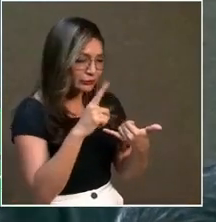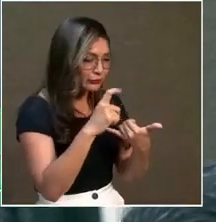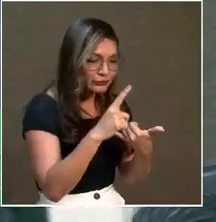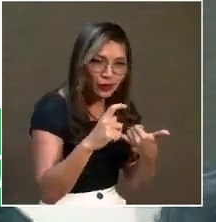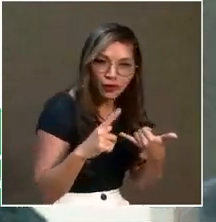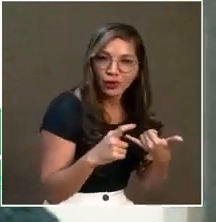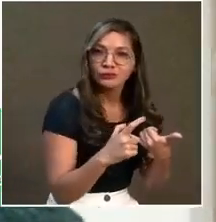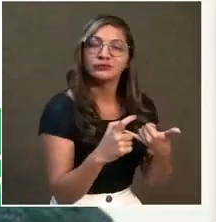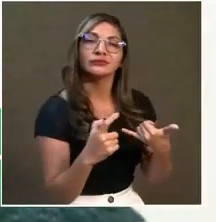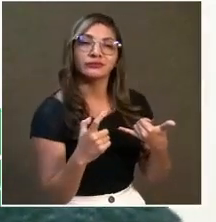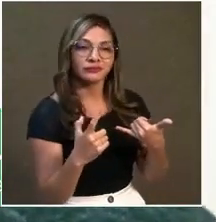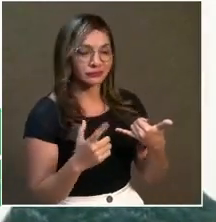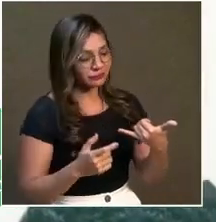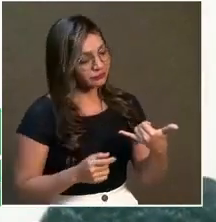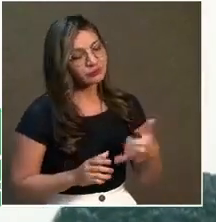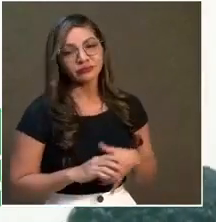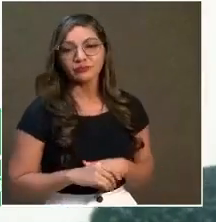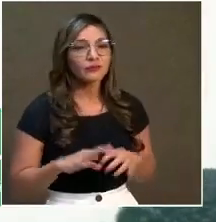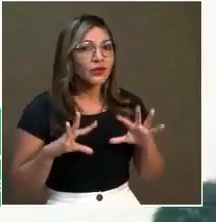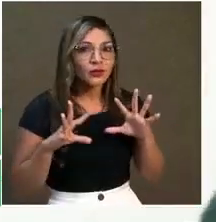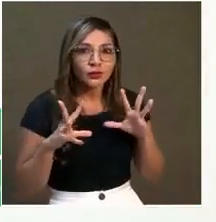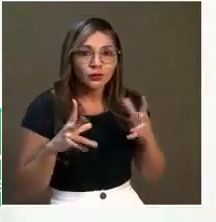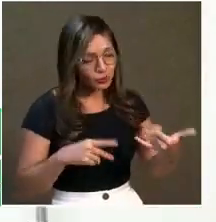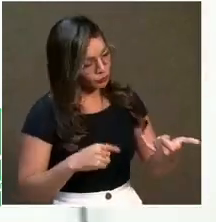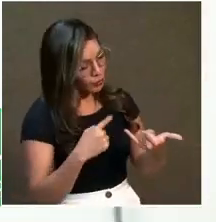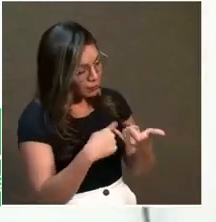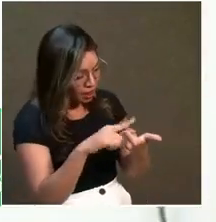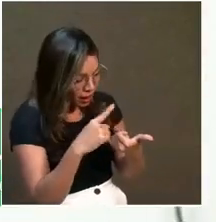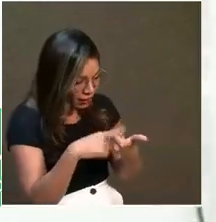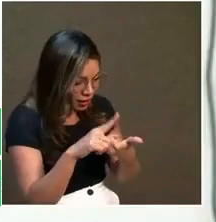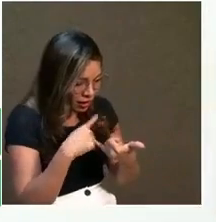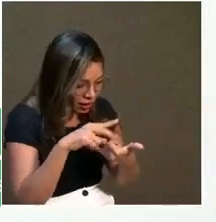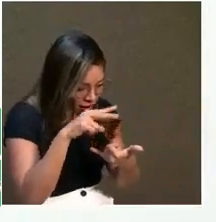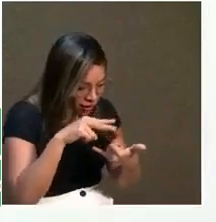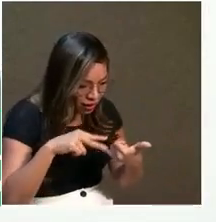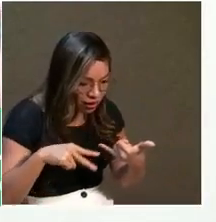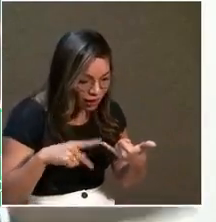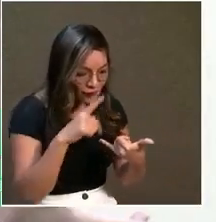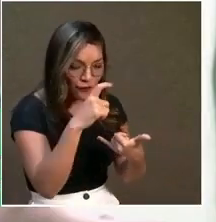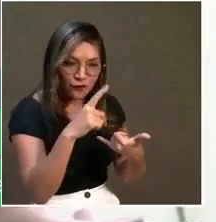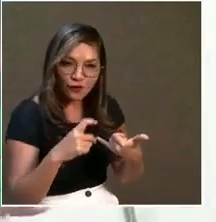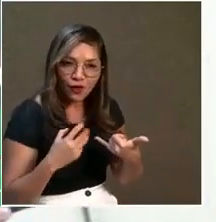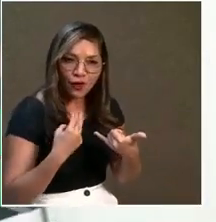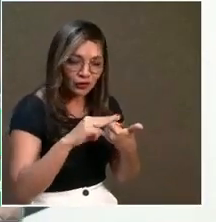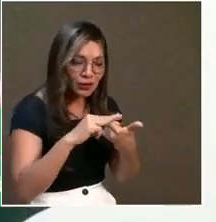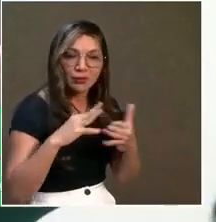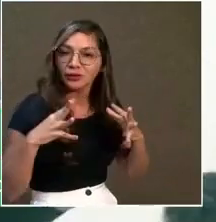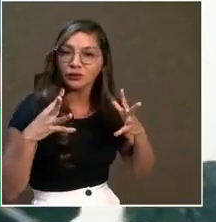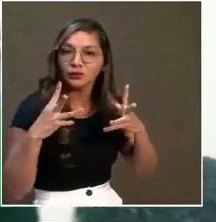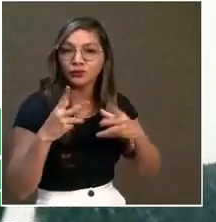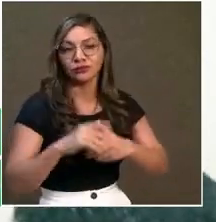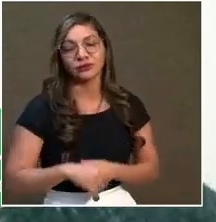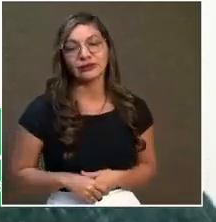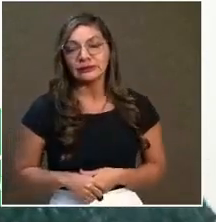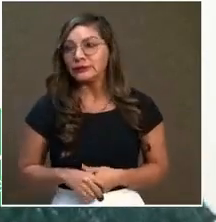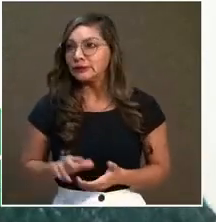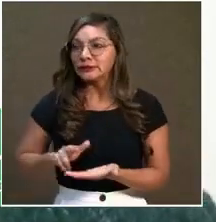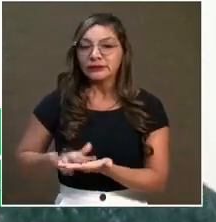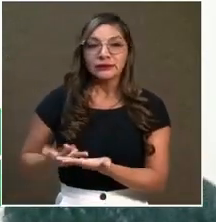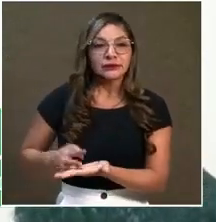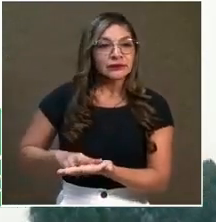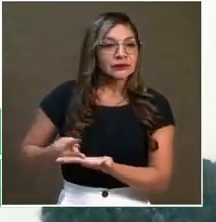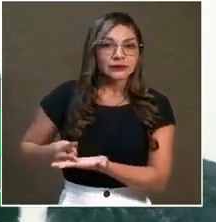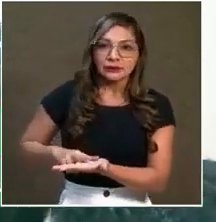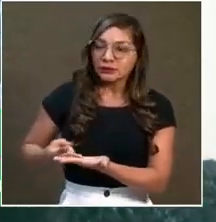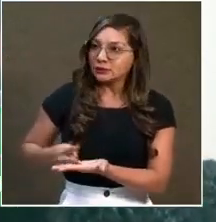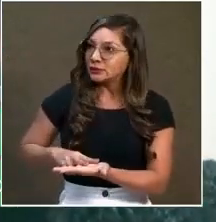fotos, pegou tudo, tudo, absolutamente tudo. Ele não dormiu, lembram o que ele